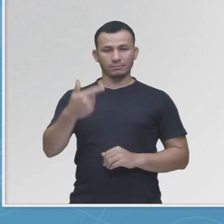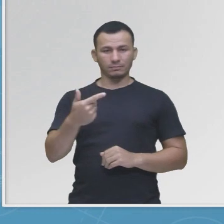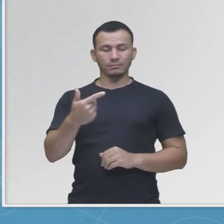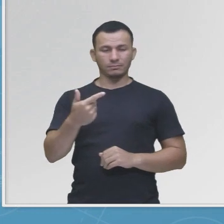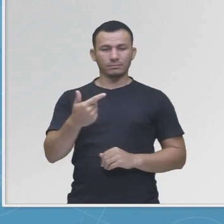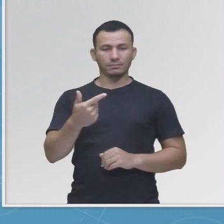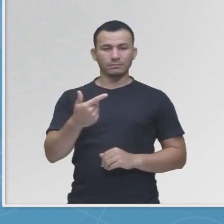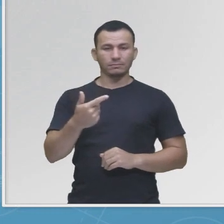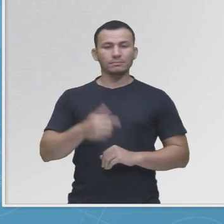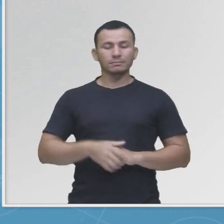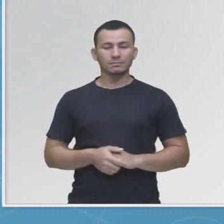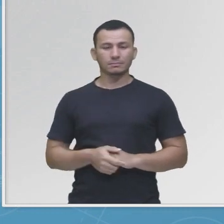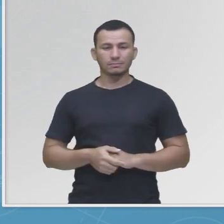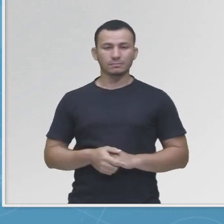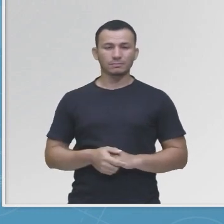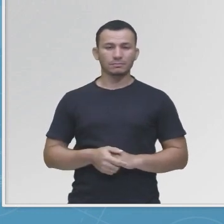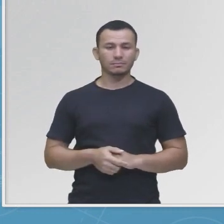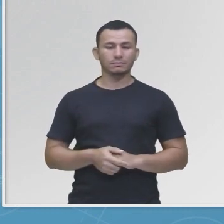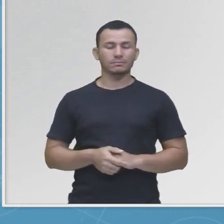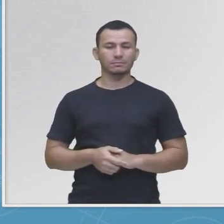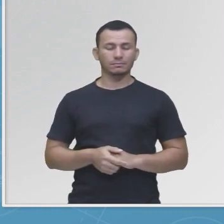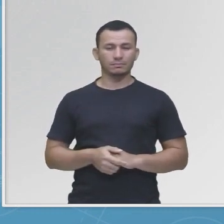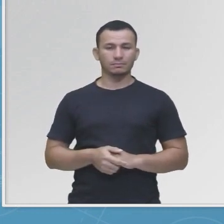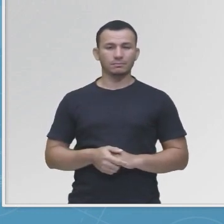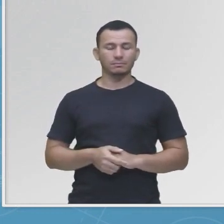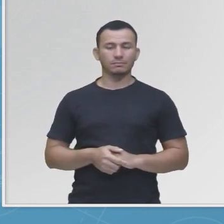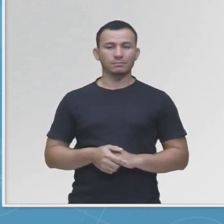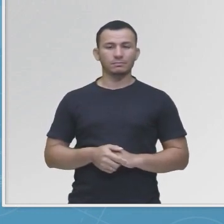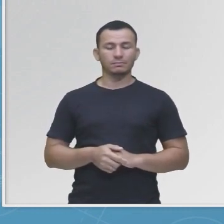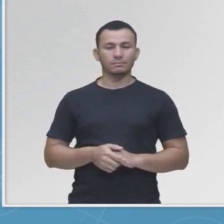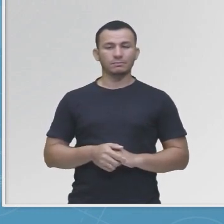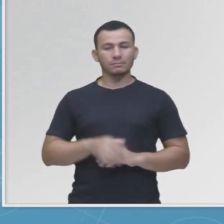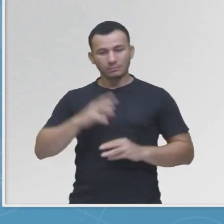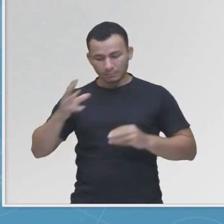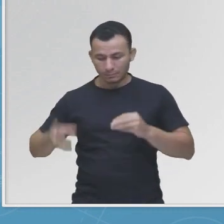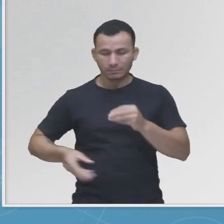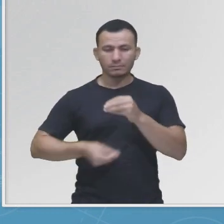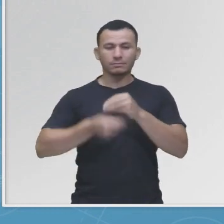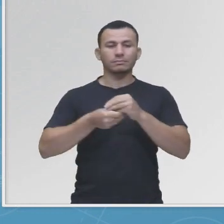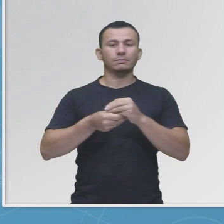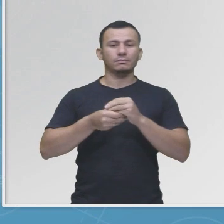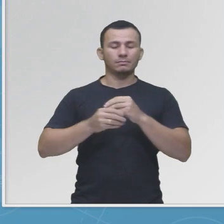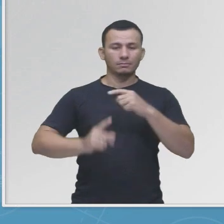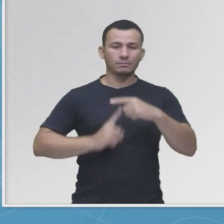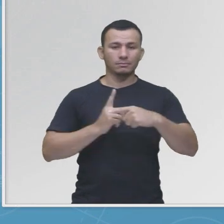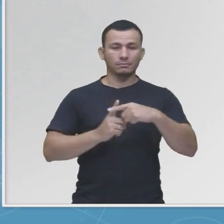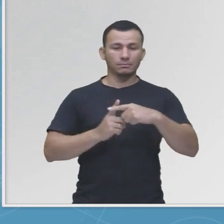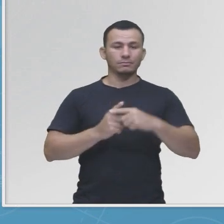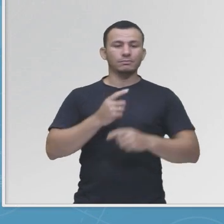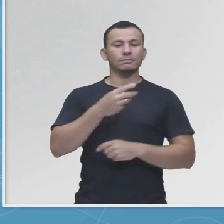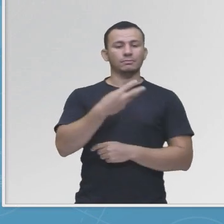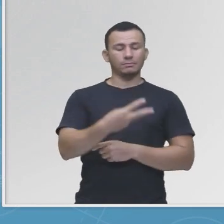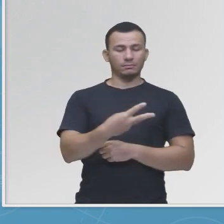1.542, que será adicionado a